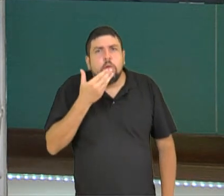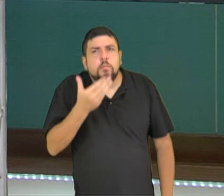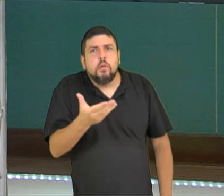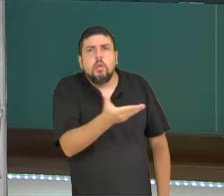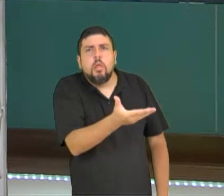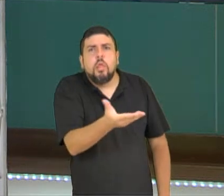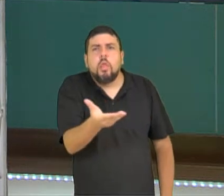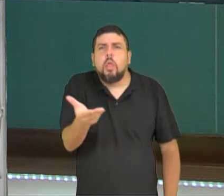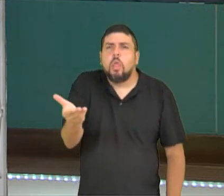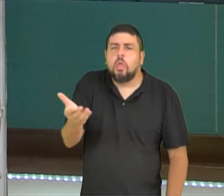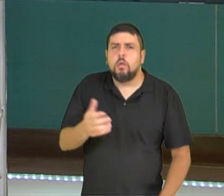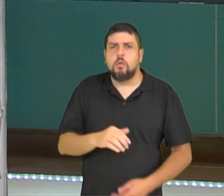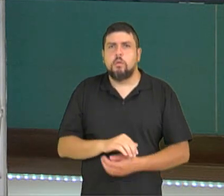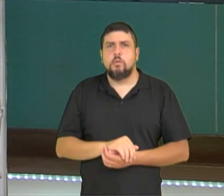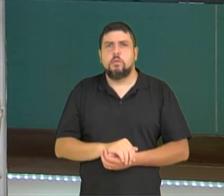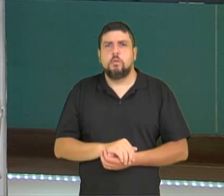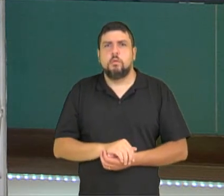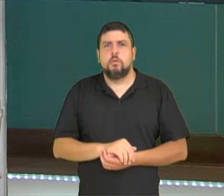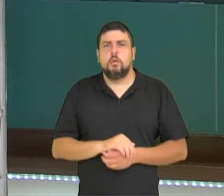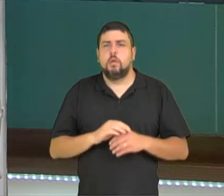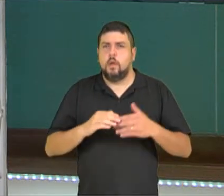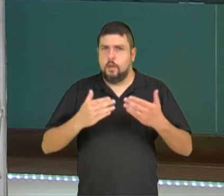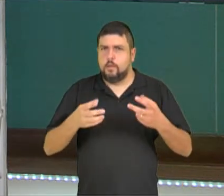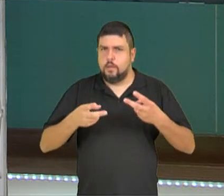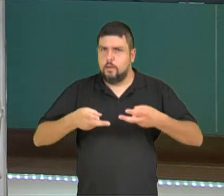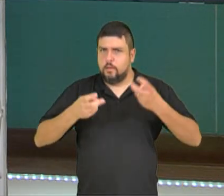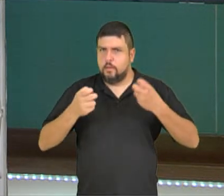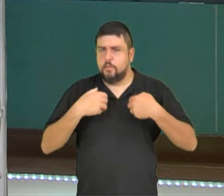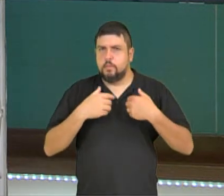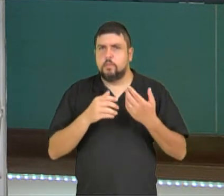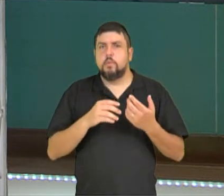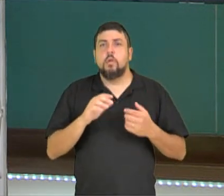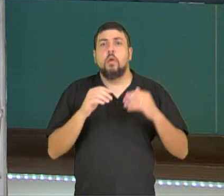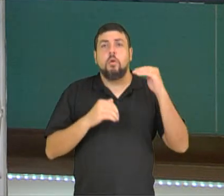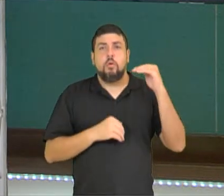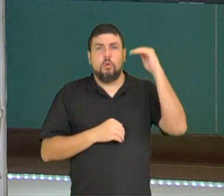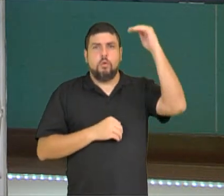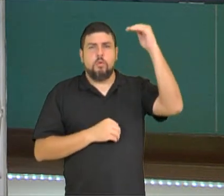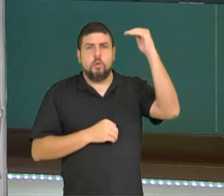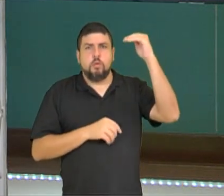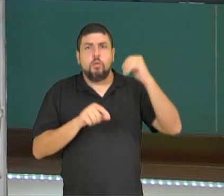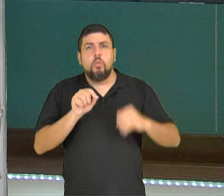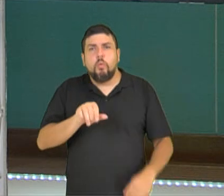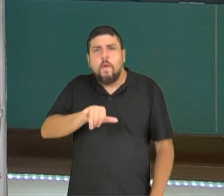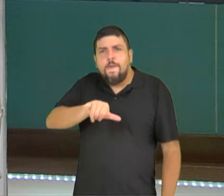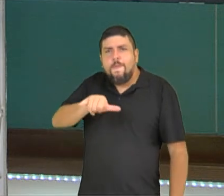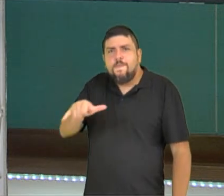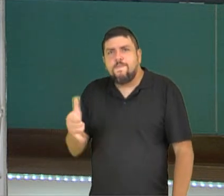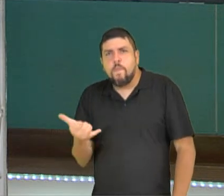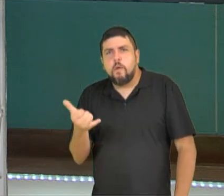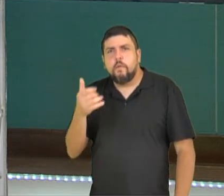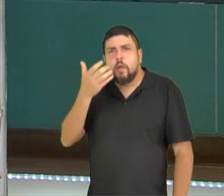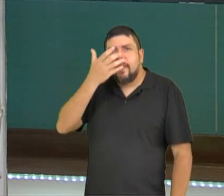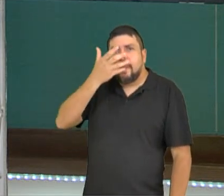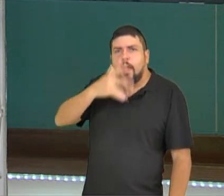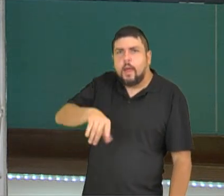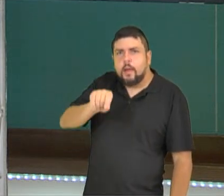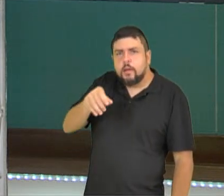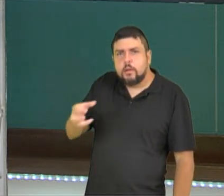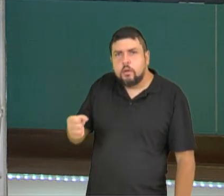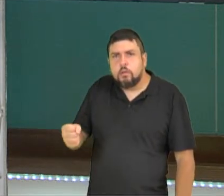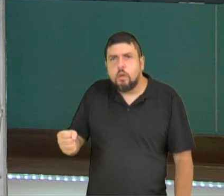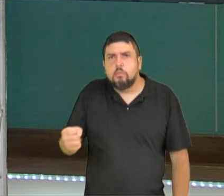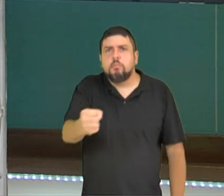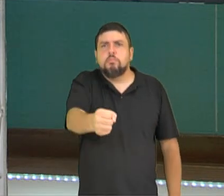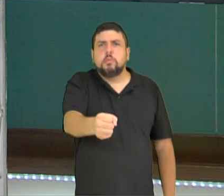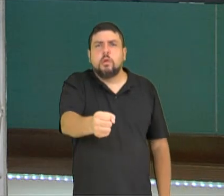verbal retratada no cartaz aí, nós temos um adulto se aproveitando de uma criança para pegar